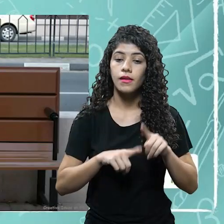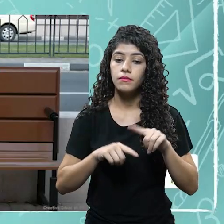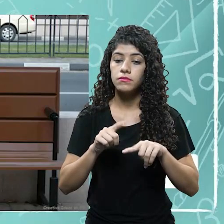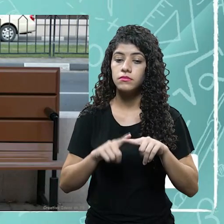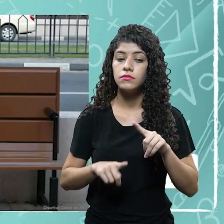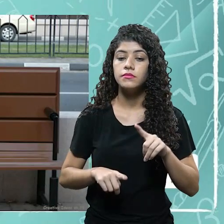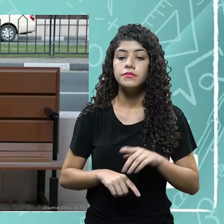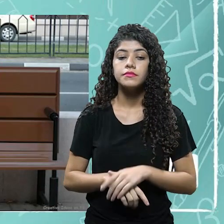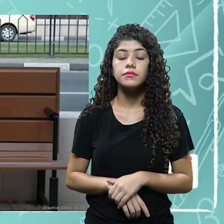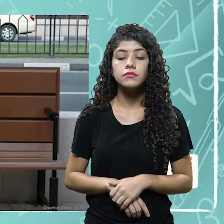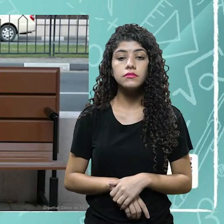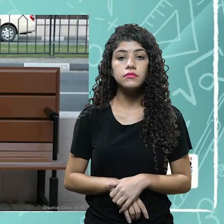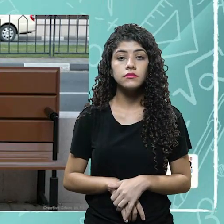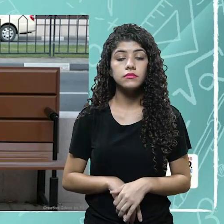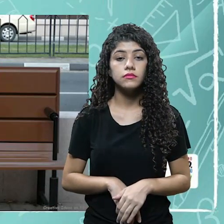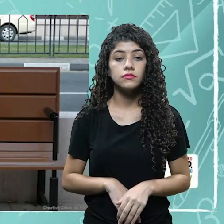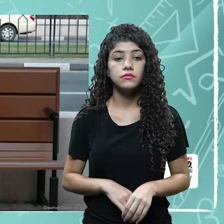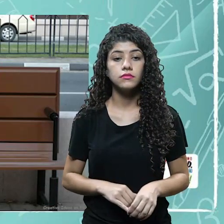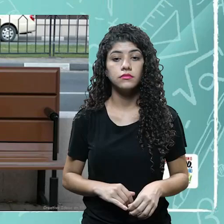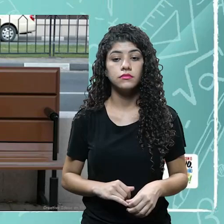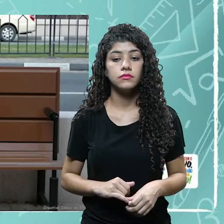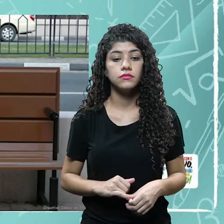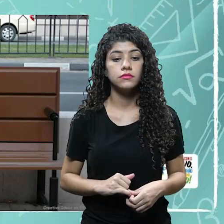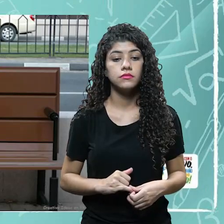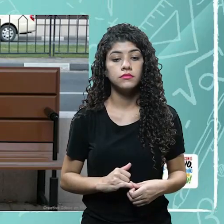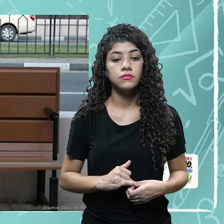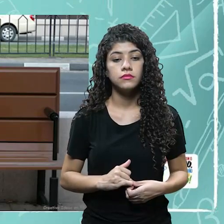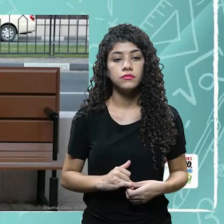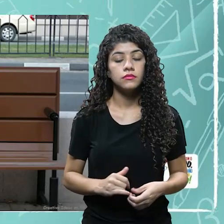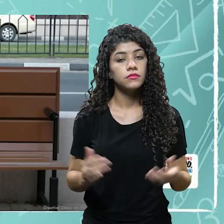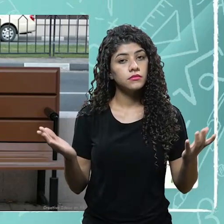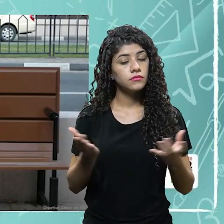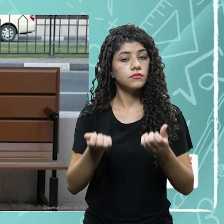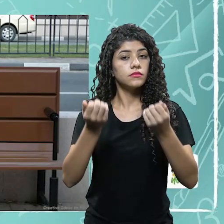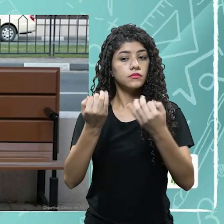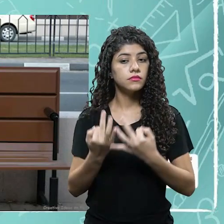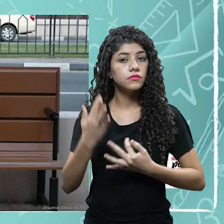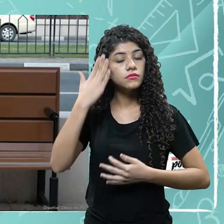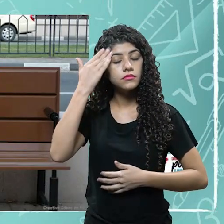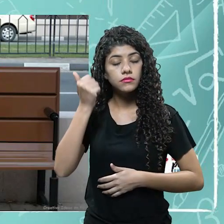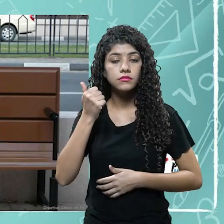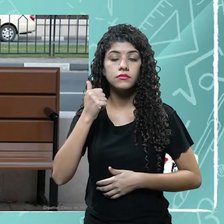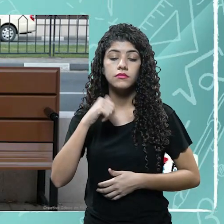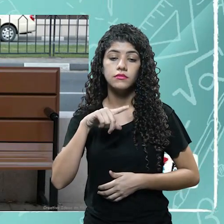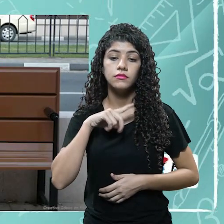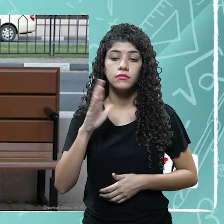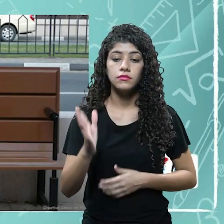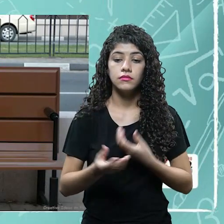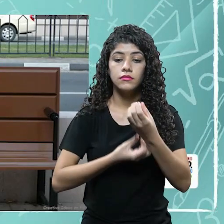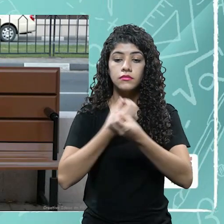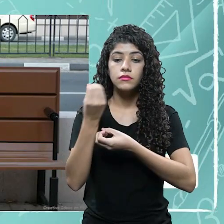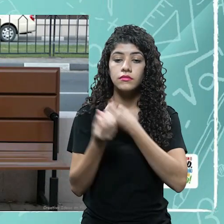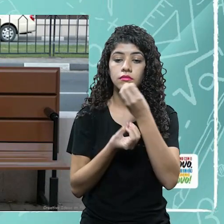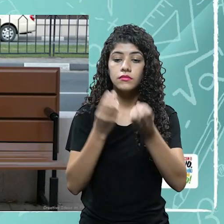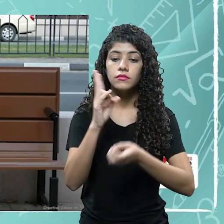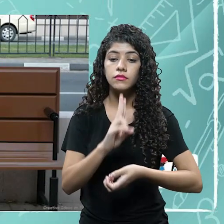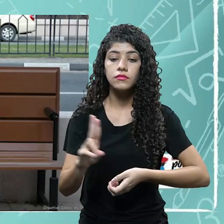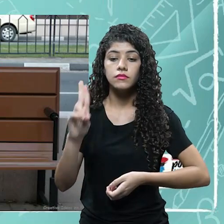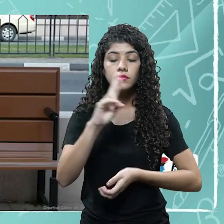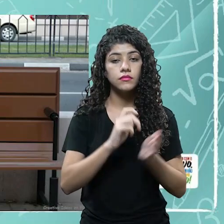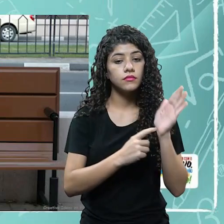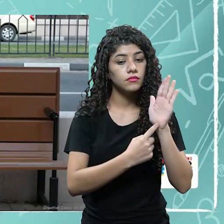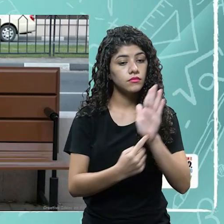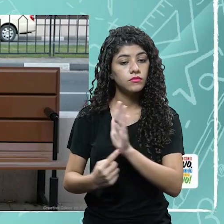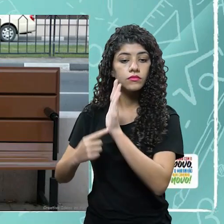ver aqui o que diz, ó. Bem, agora que já sabemos o que é o marketing de guerrilha, mas como usá-lo para promover a marca, tá?